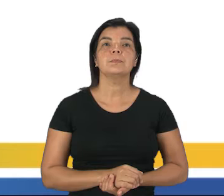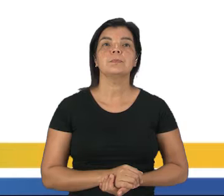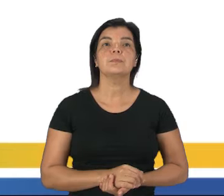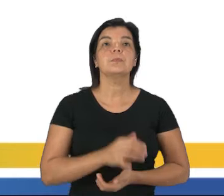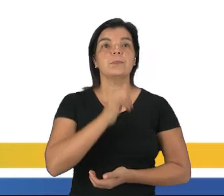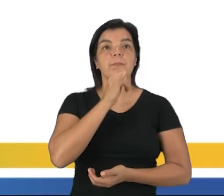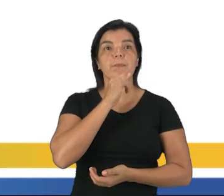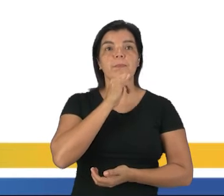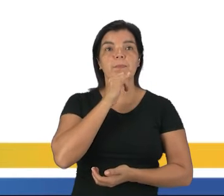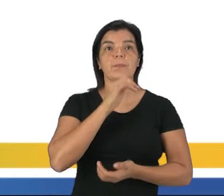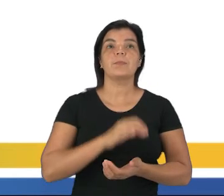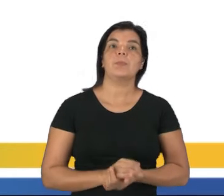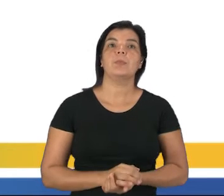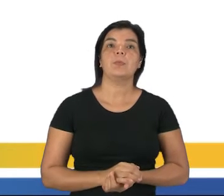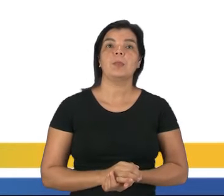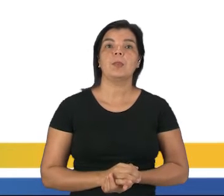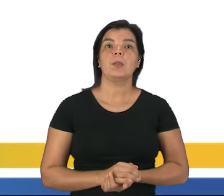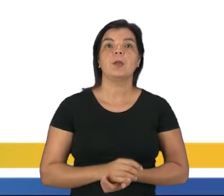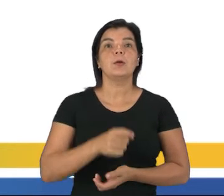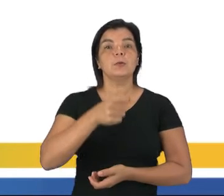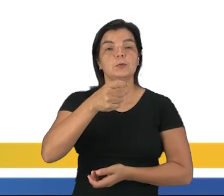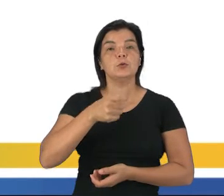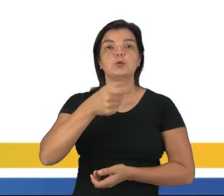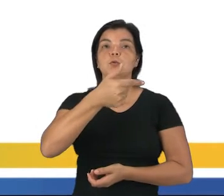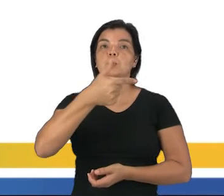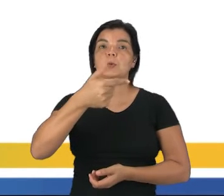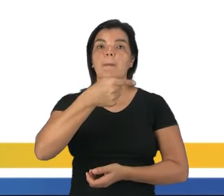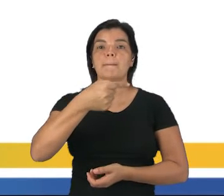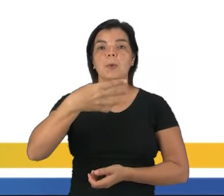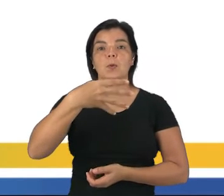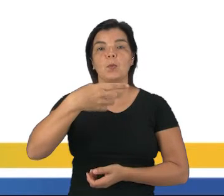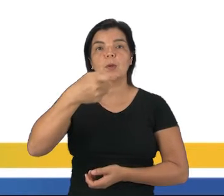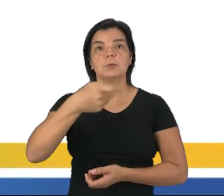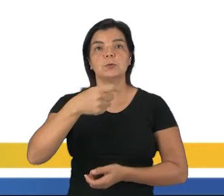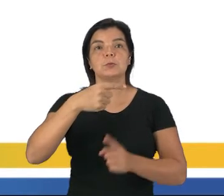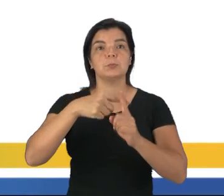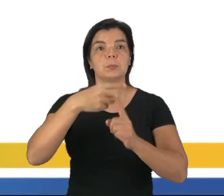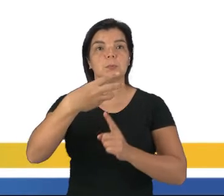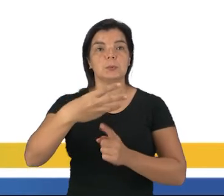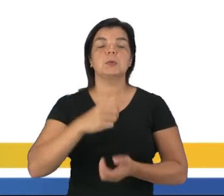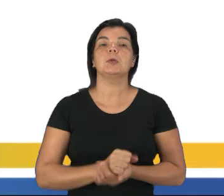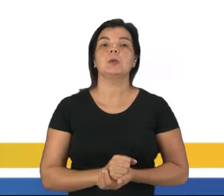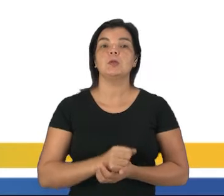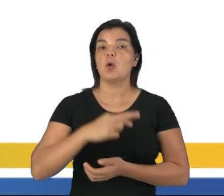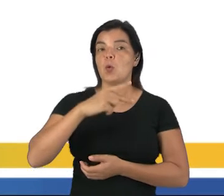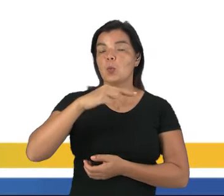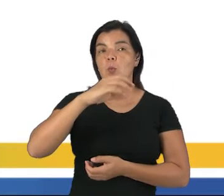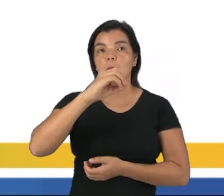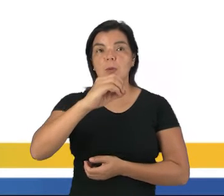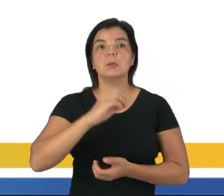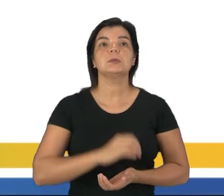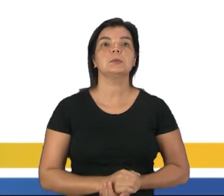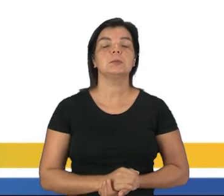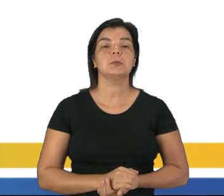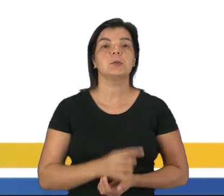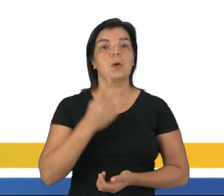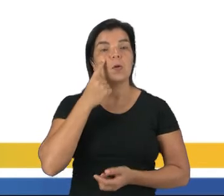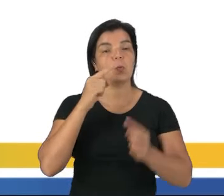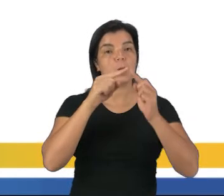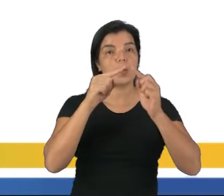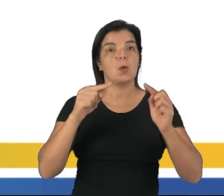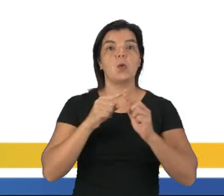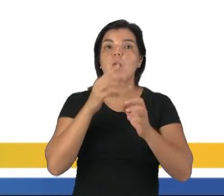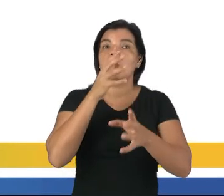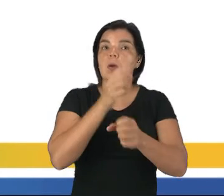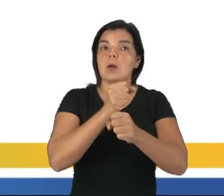Um exemplo, x² menos 4x mais 3, né? Então, igualei a função a zero. Calculei o